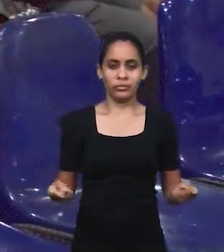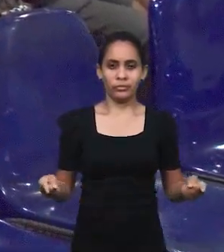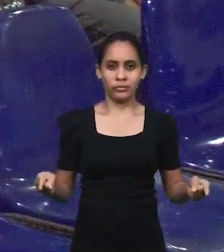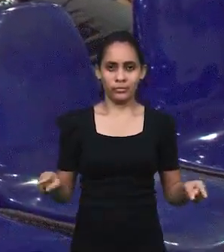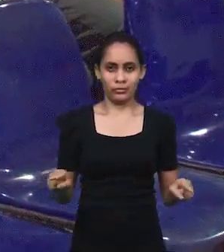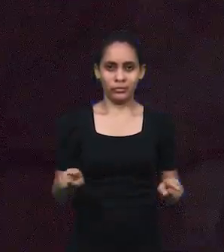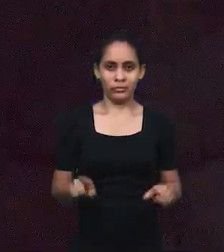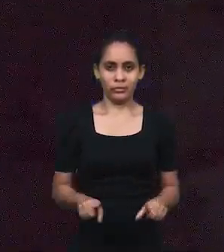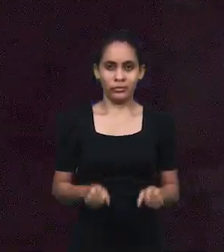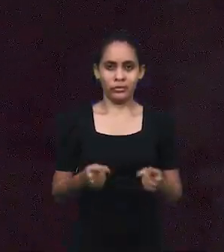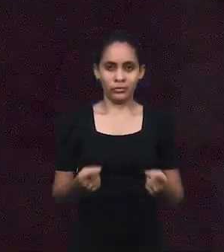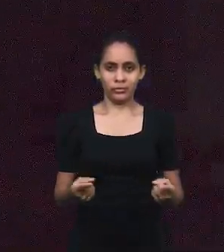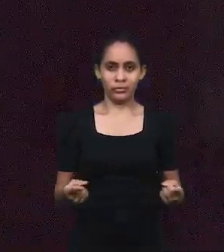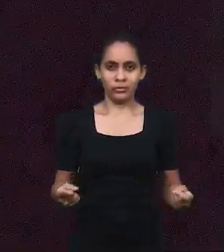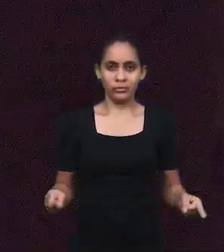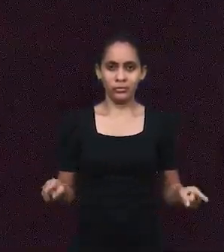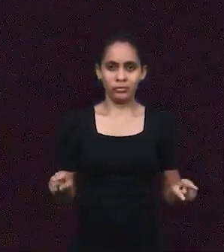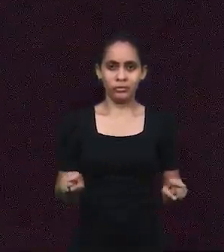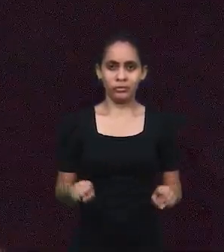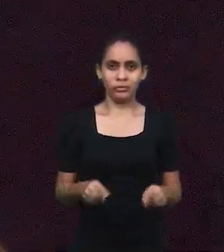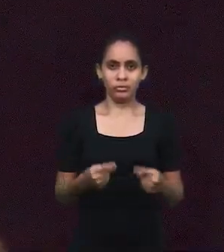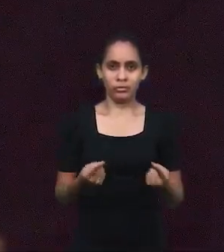Jesus. Graças a Deus.